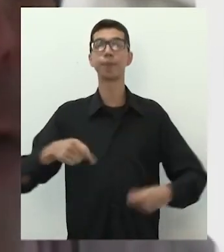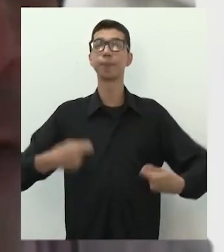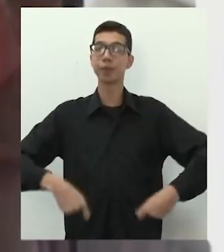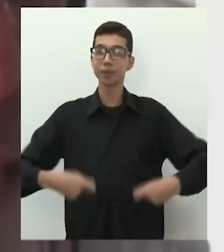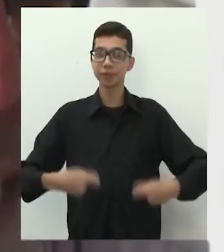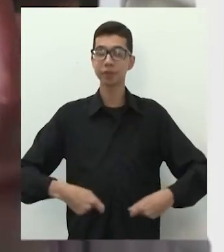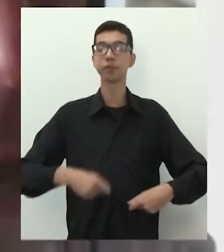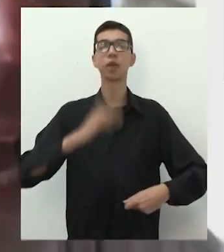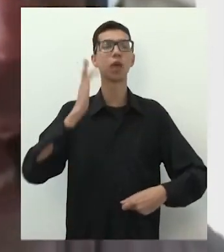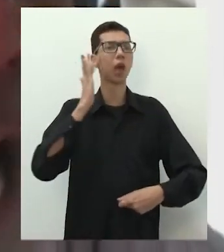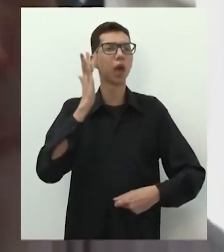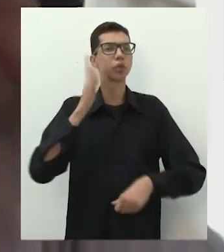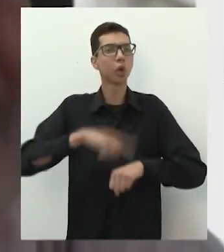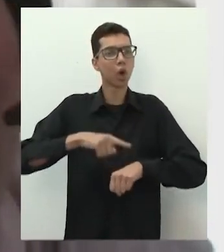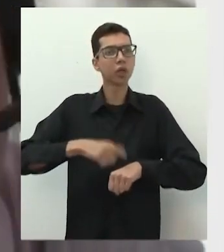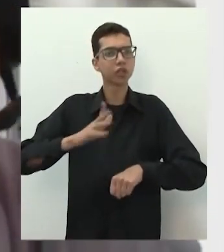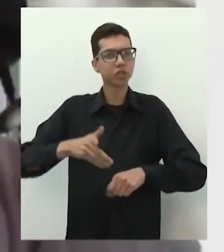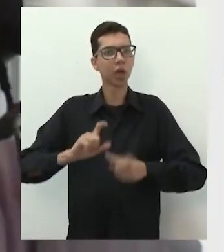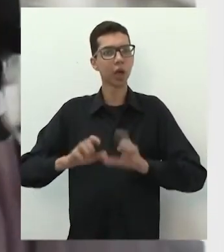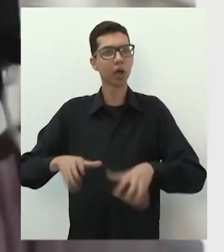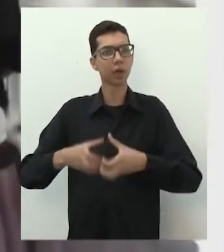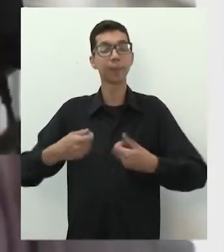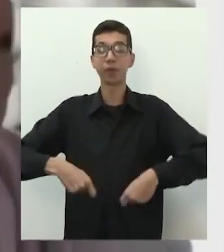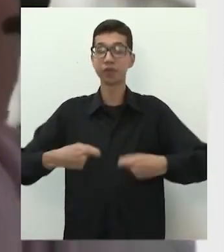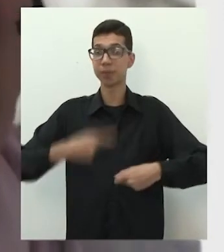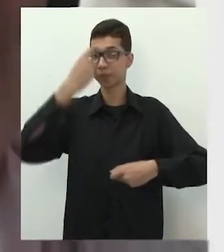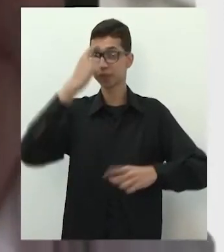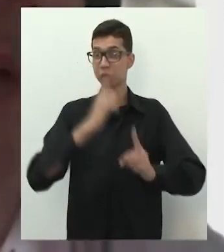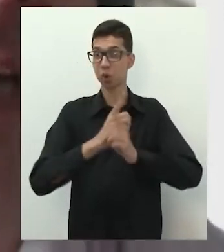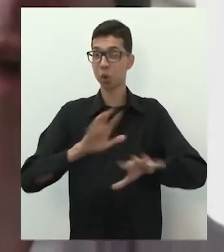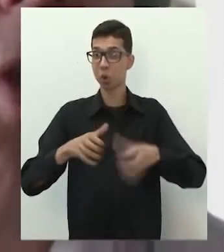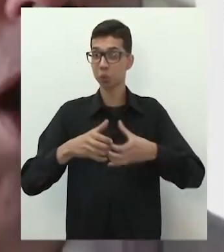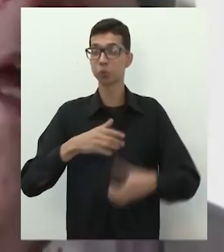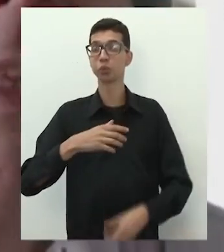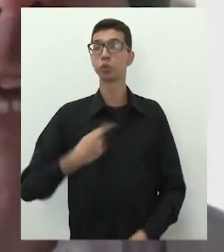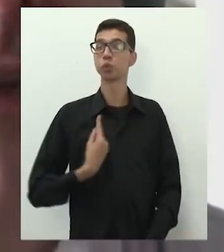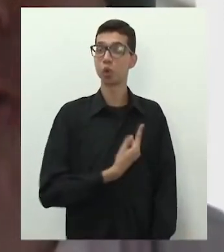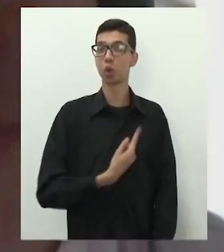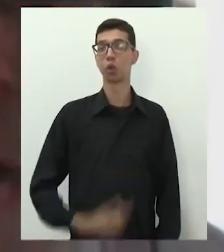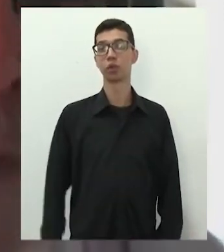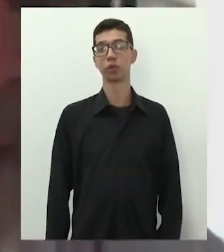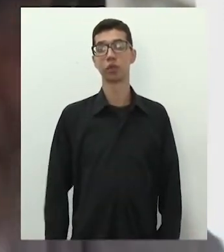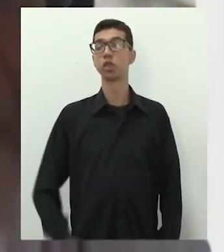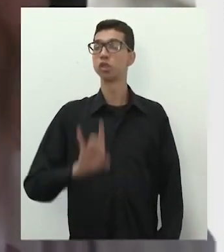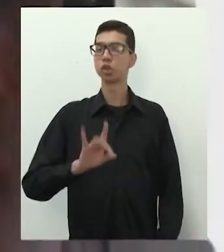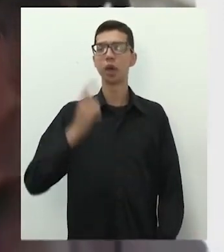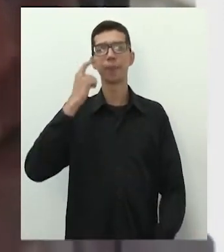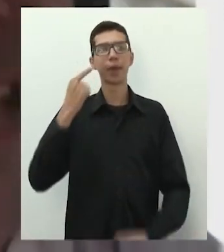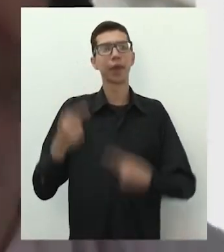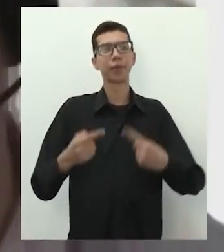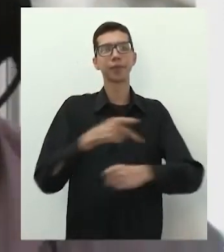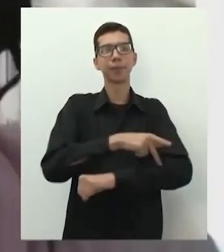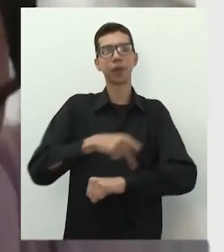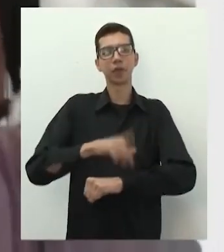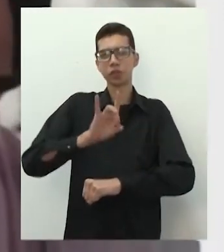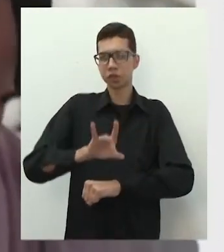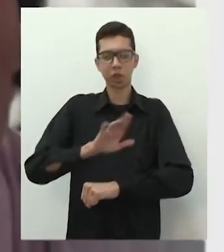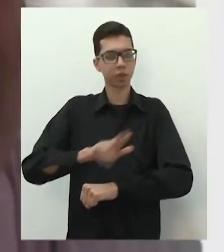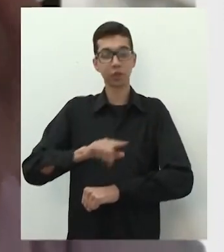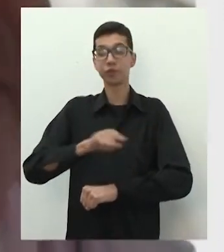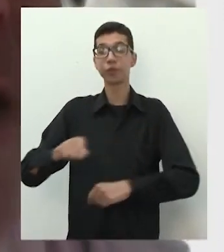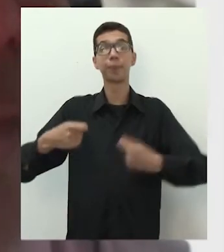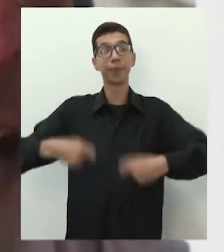para milhares de pessoas. Então, realmente eu entendo o seu apavoramento, professoras, porque tudo é novo.